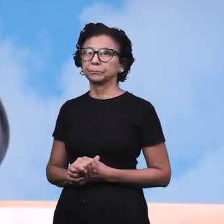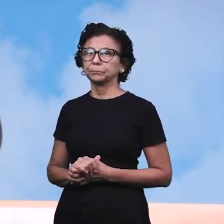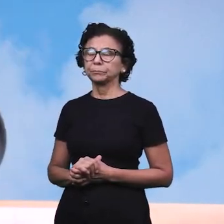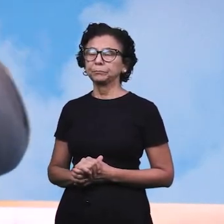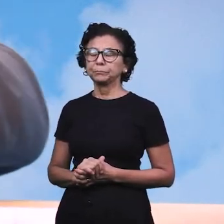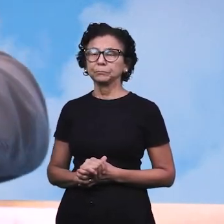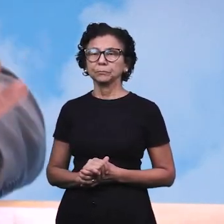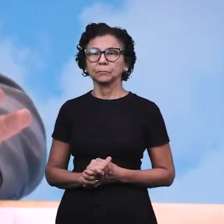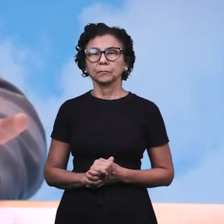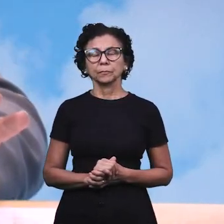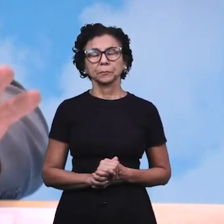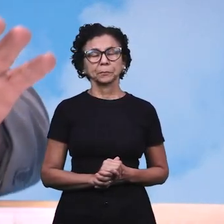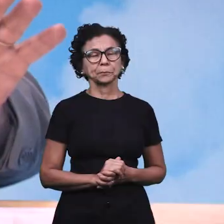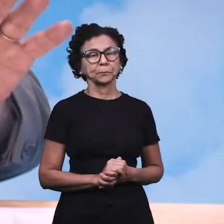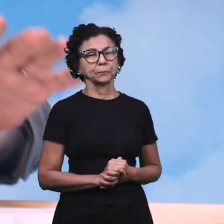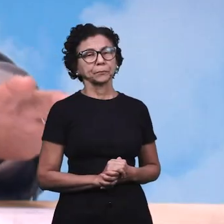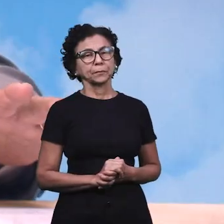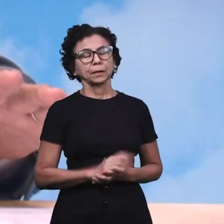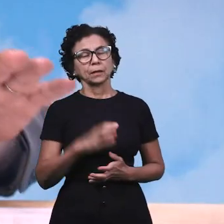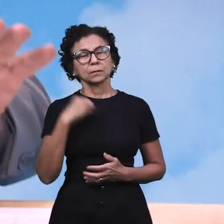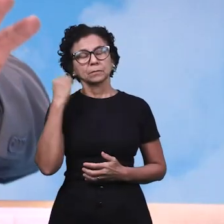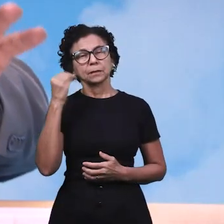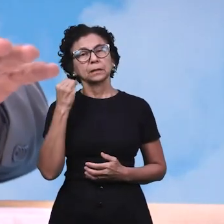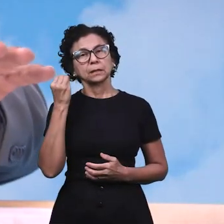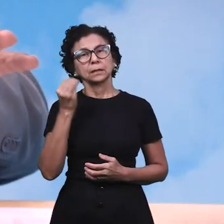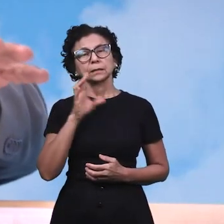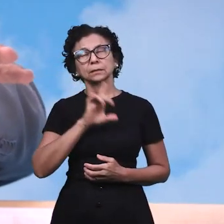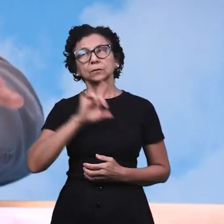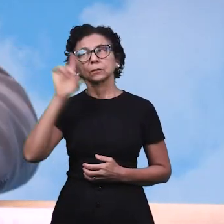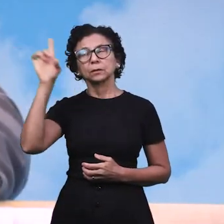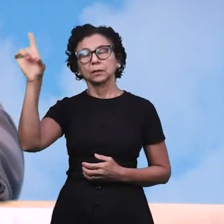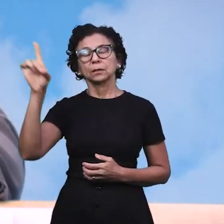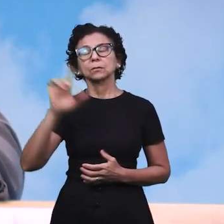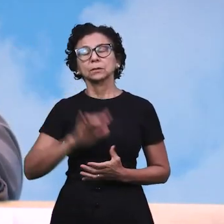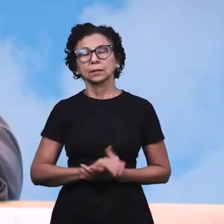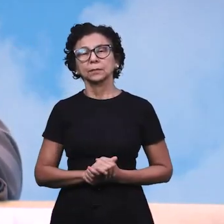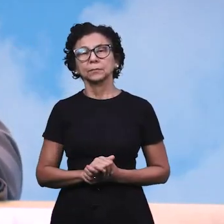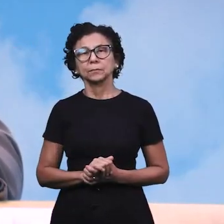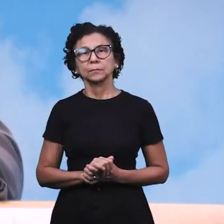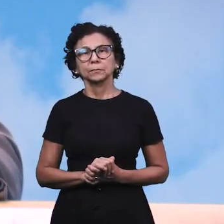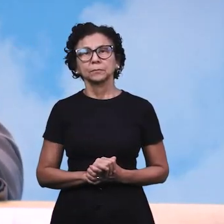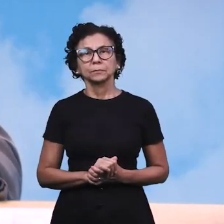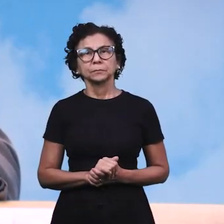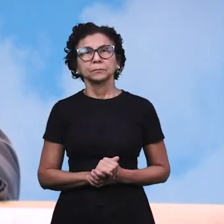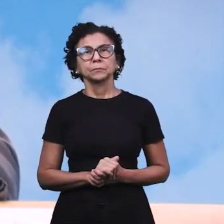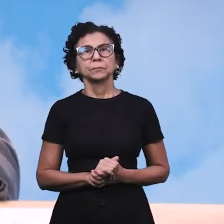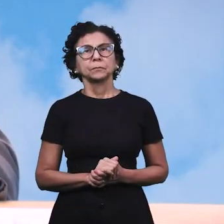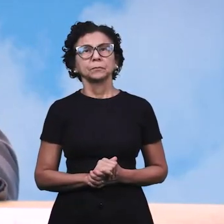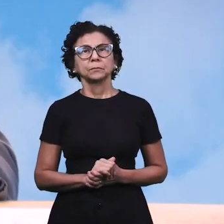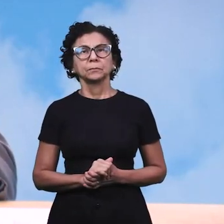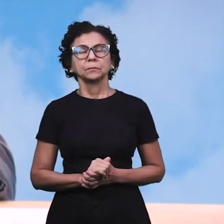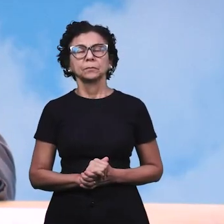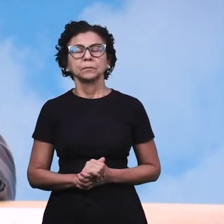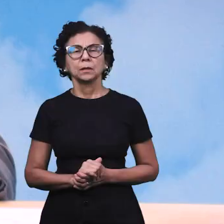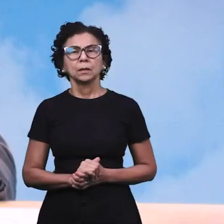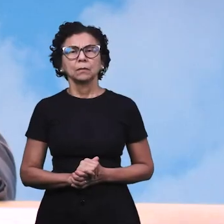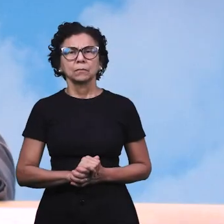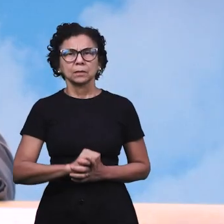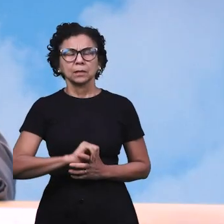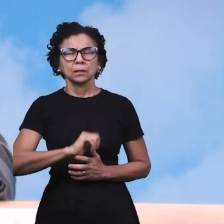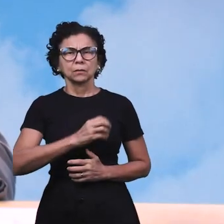rei e sacerdote. É um encontro, né? Do batismo do arrependimento. Mas o arrependimento, o homem se arrependeu,